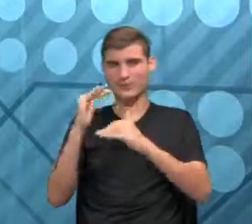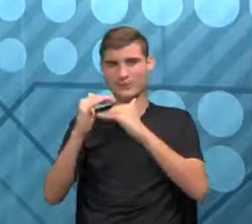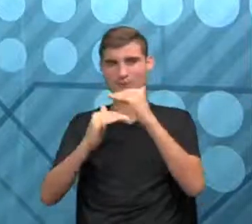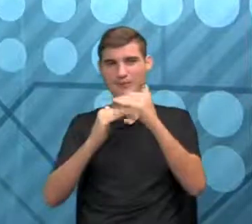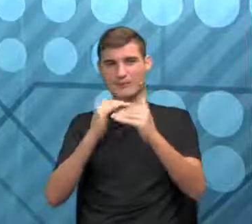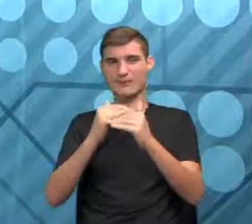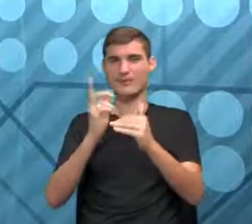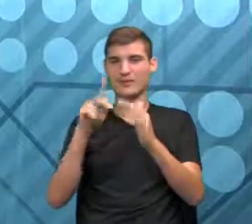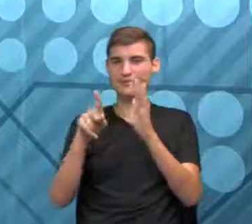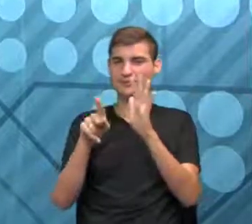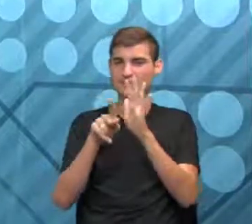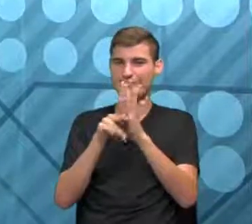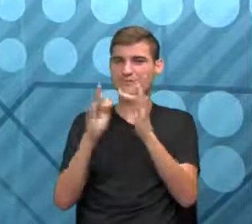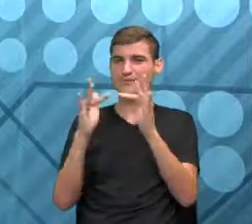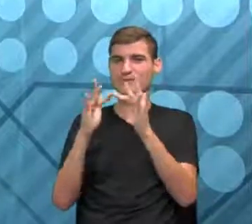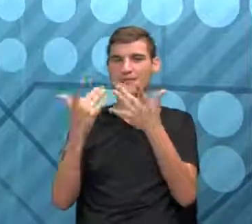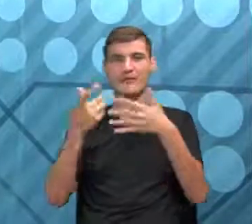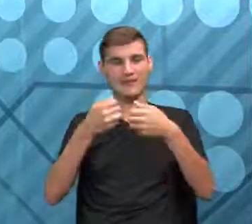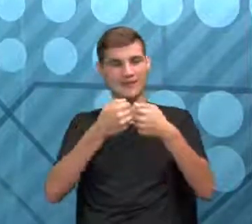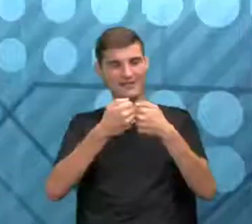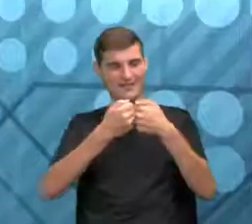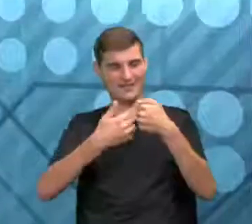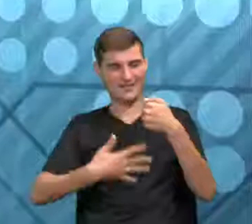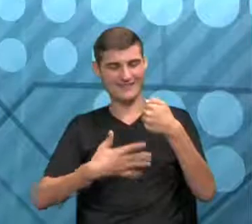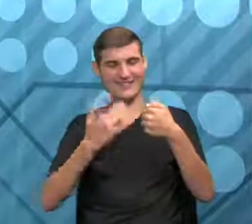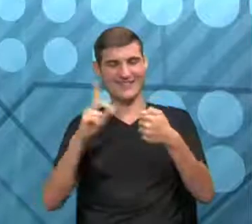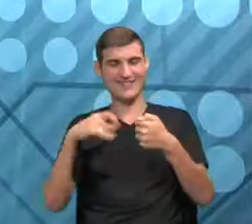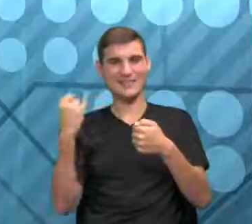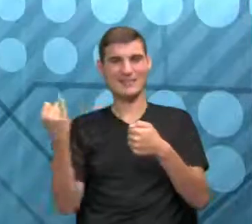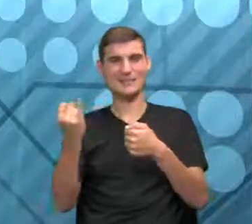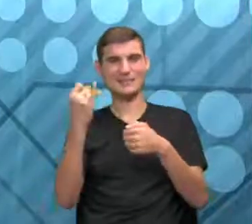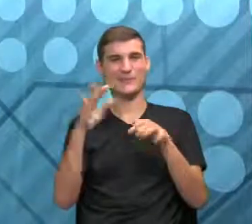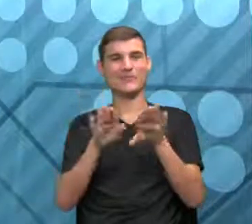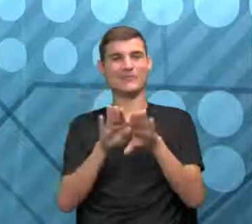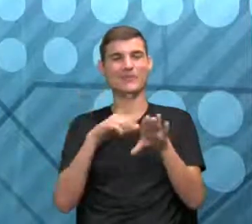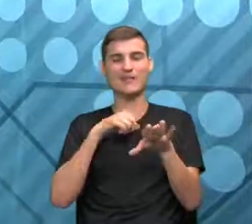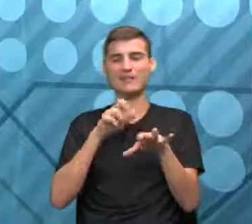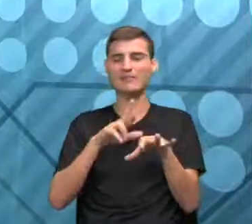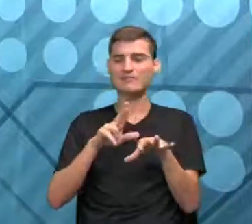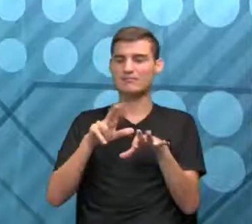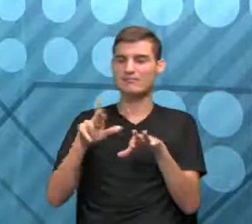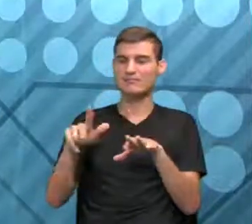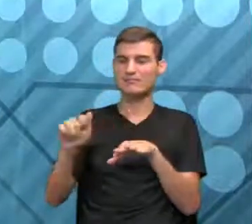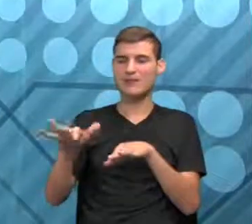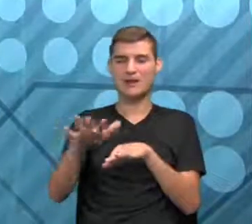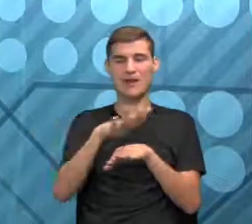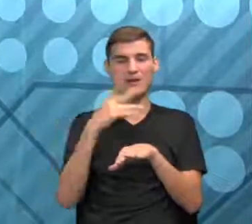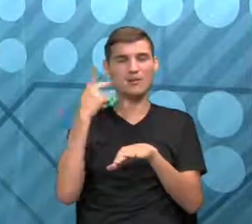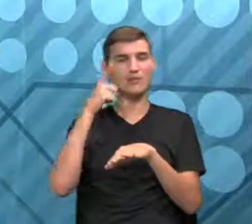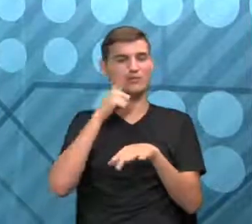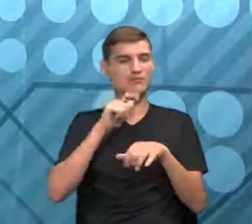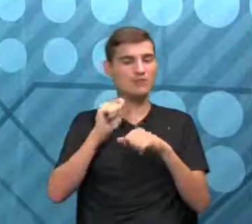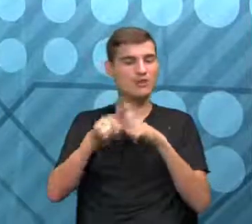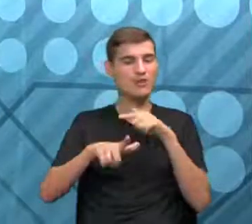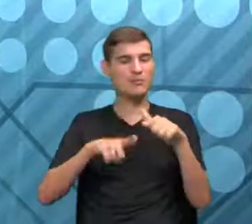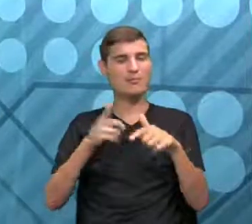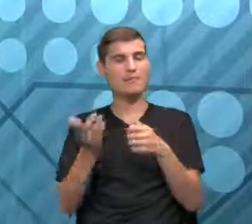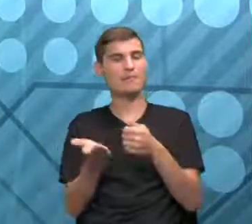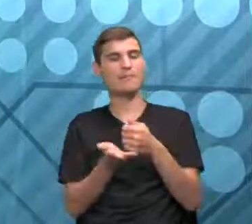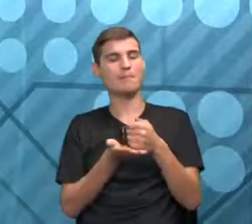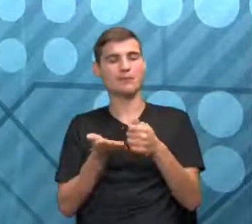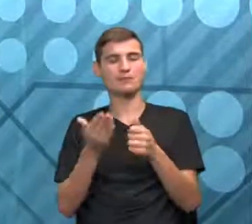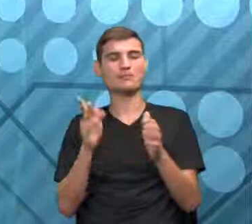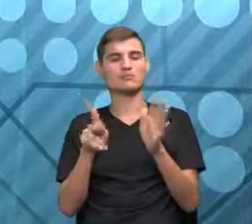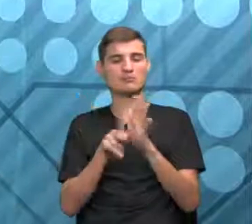de redes, de princípios de telecomunicação é muito importante, tem muito campo para você conseguir trabalhar aí baseado nos princípios